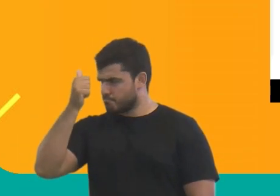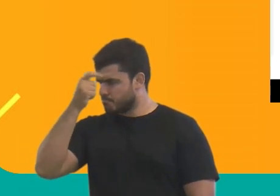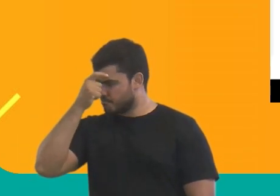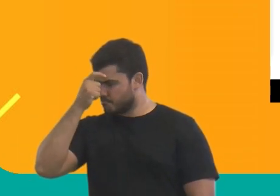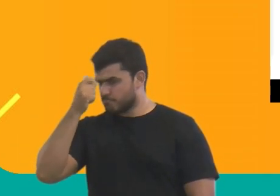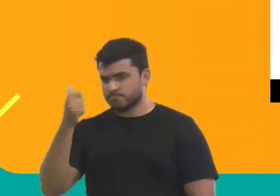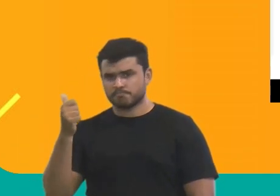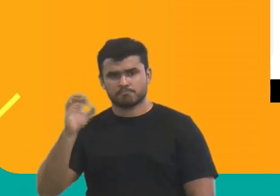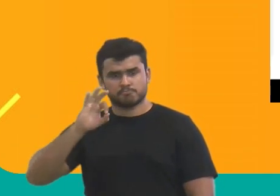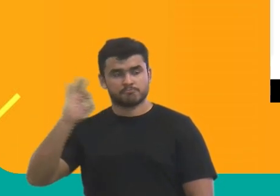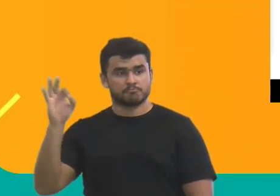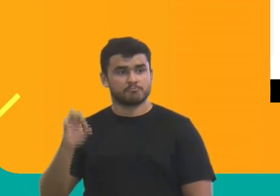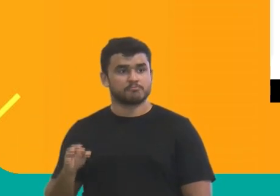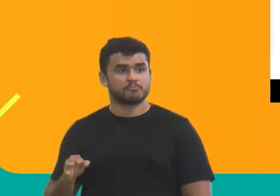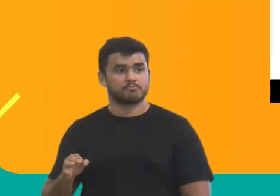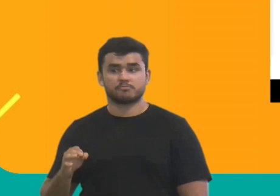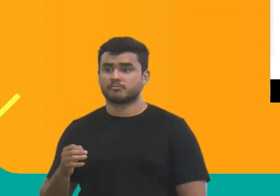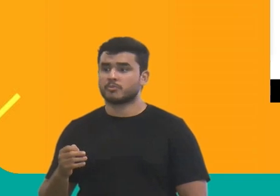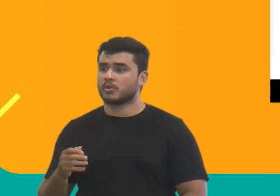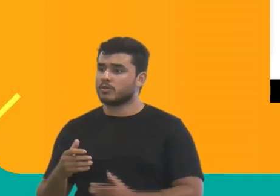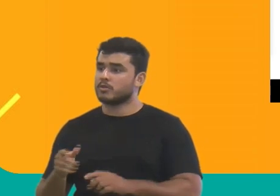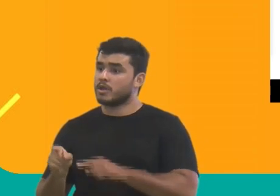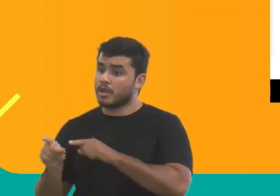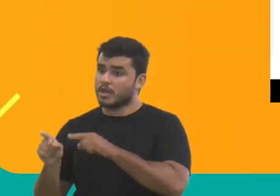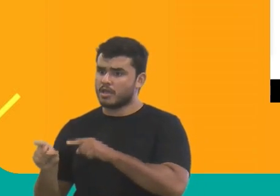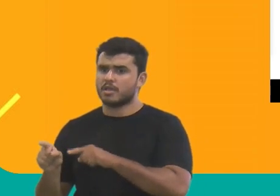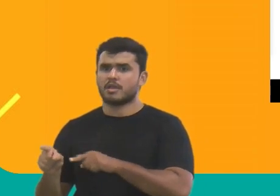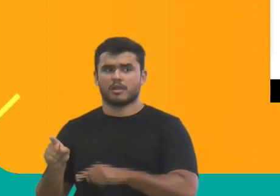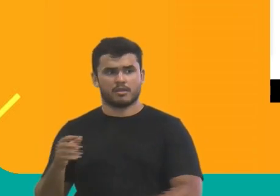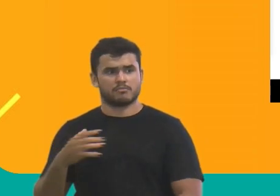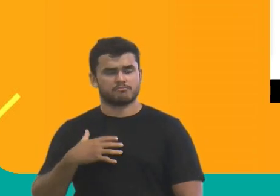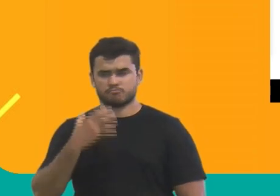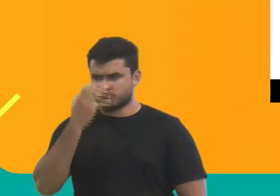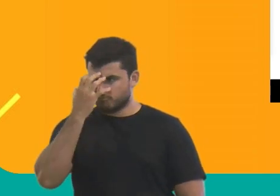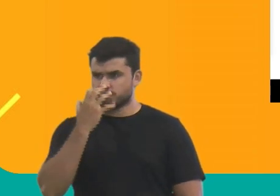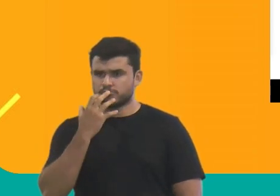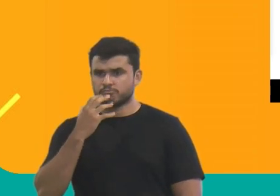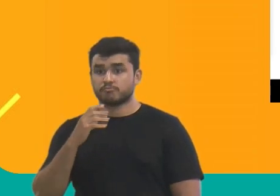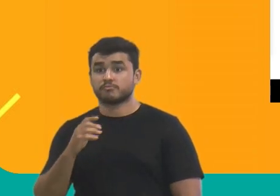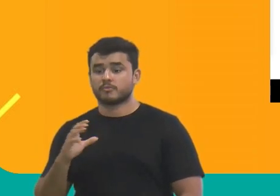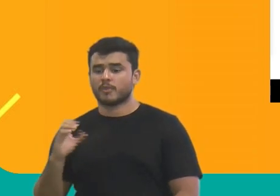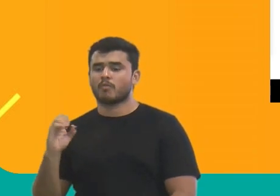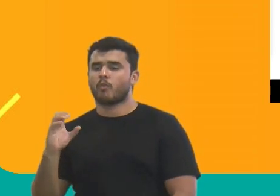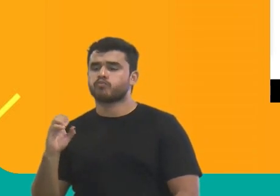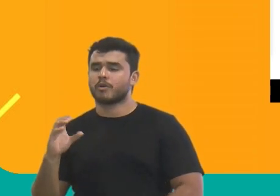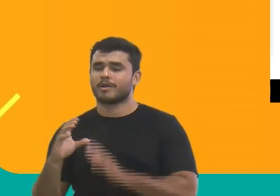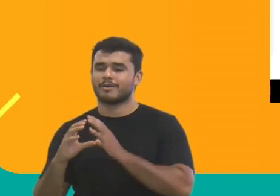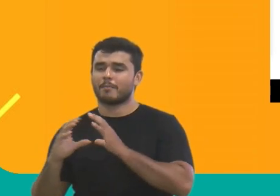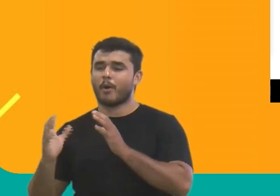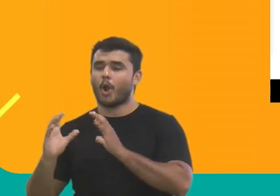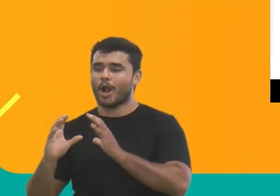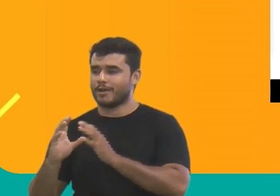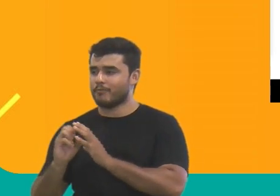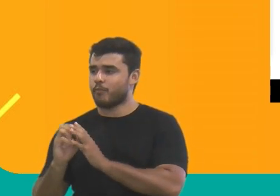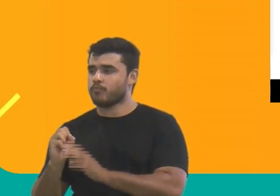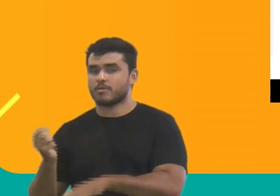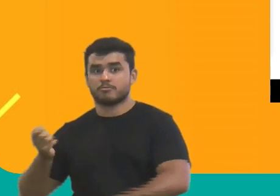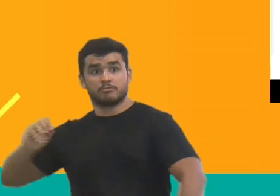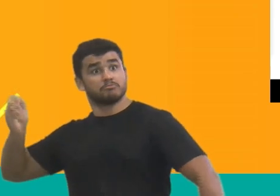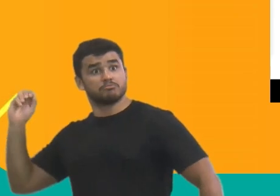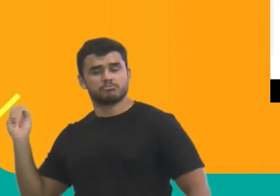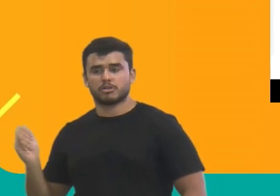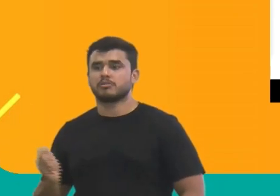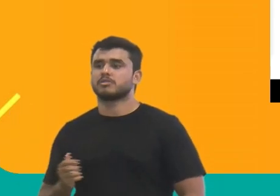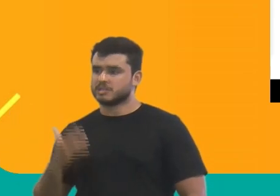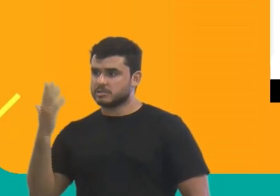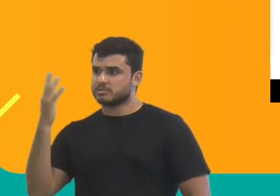bate como ninguém, arremessa uma bolinha em você se você fizer coisa errada, aquelas bolinhas que a fisioterapeuta bota para arrumar o dedo, menino, faça uma coisa errada,